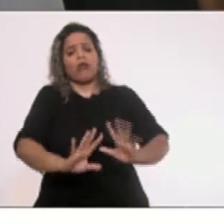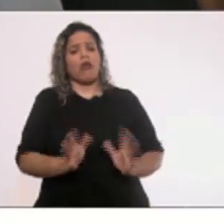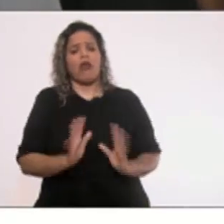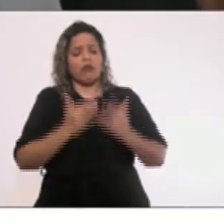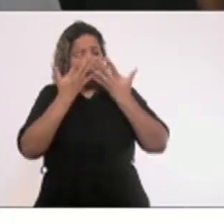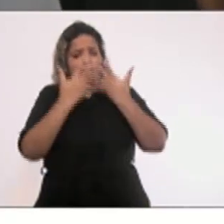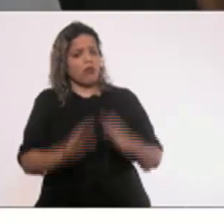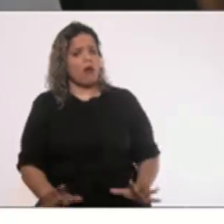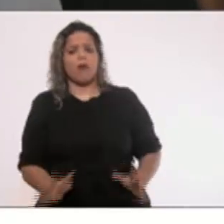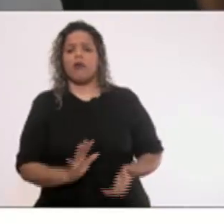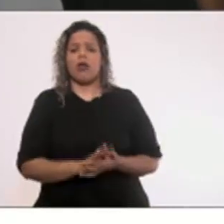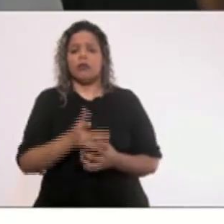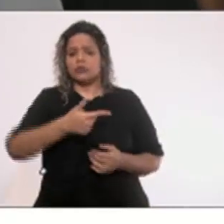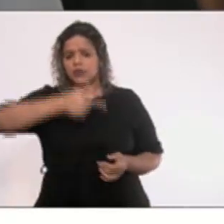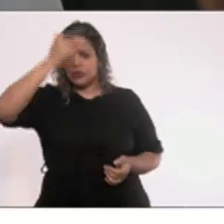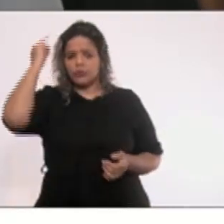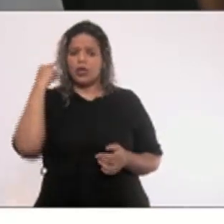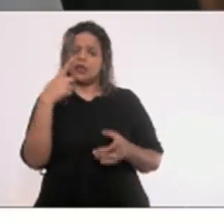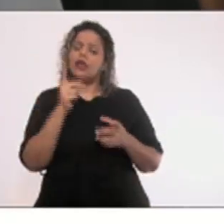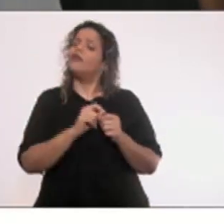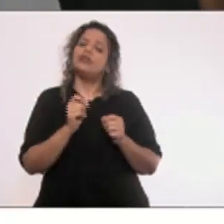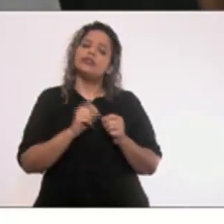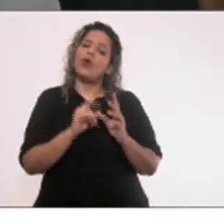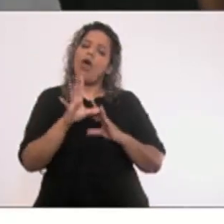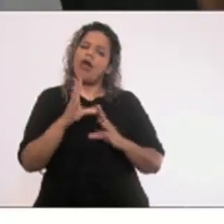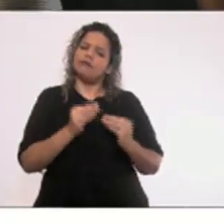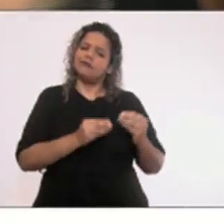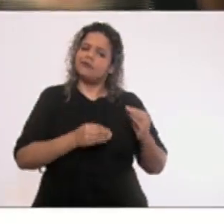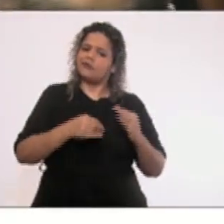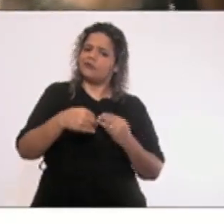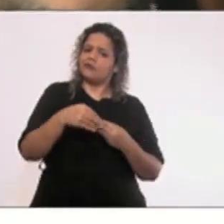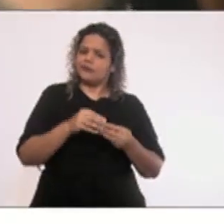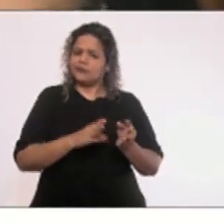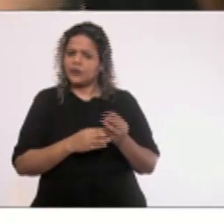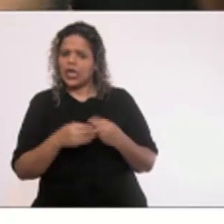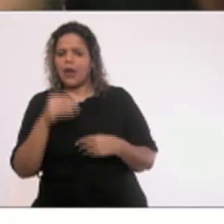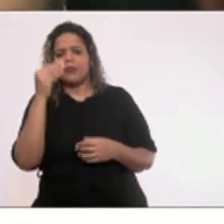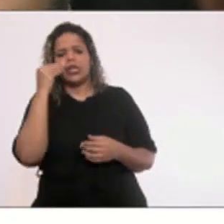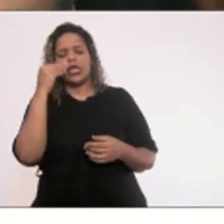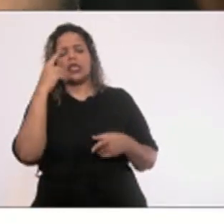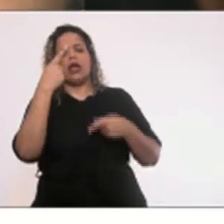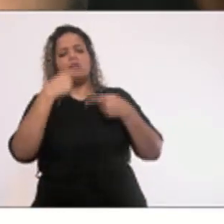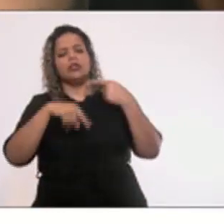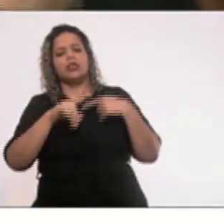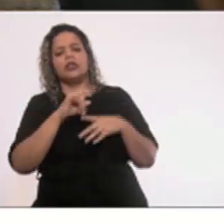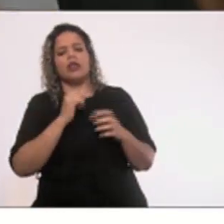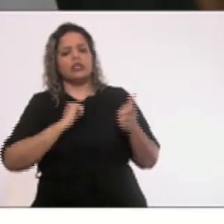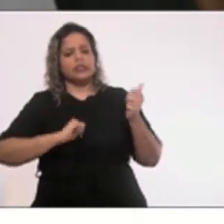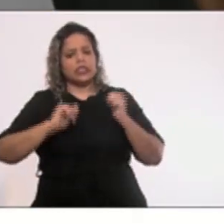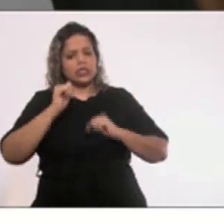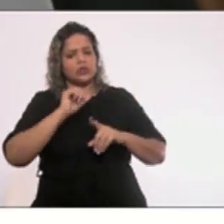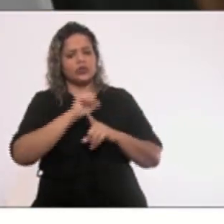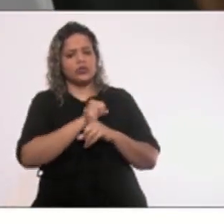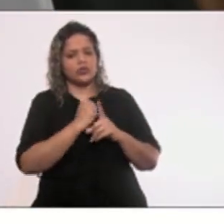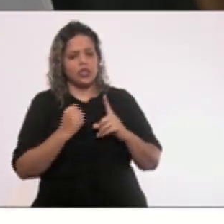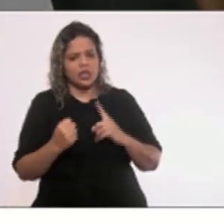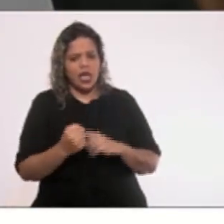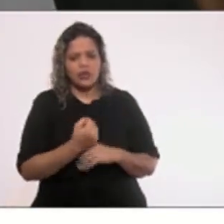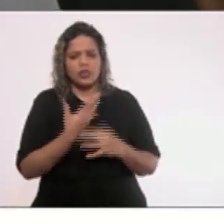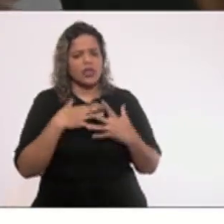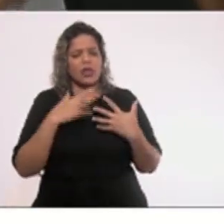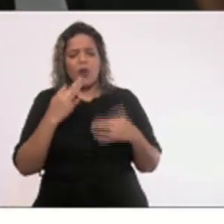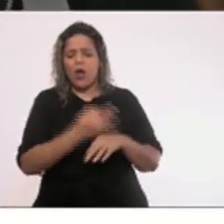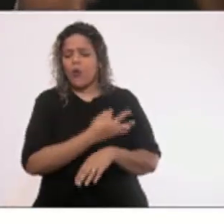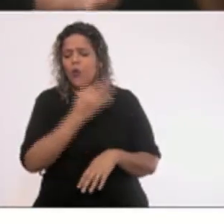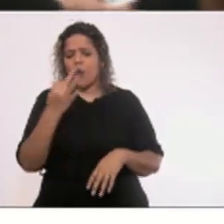que o deputado Luiz Paulo está fazendo é uma articulação para tentar derrubar os anseios da sociedade, que não